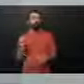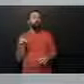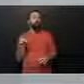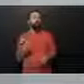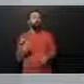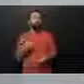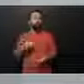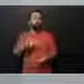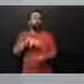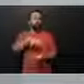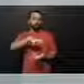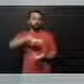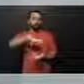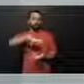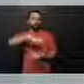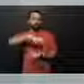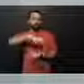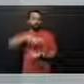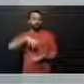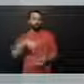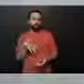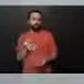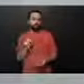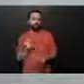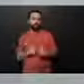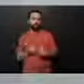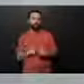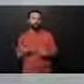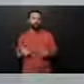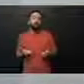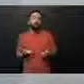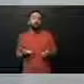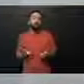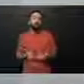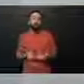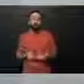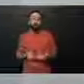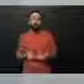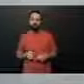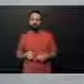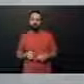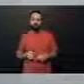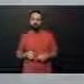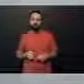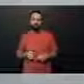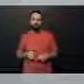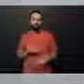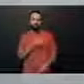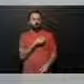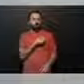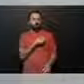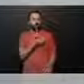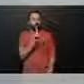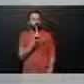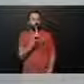que legal. Por que será que nós vamos usar o cubão agora? Olha lá. Eu tenho o numeral